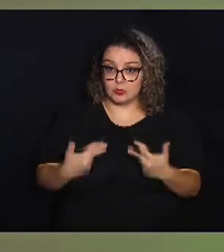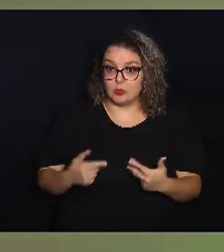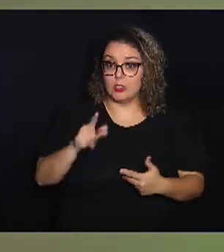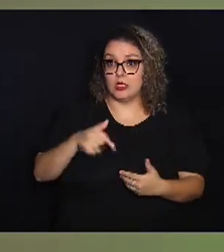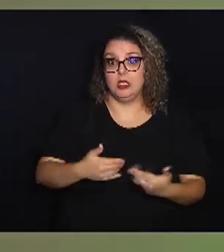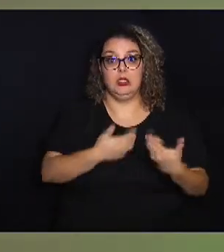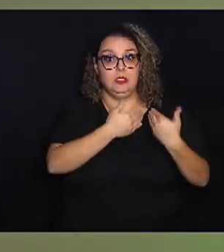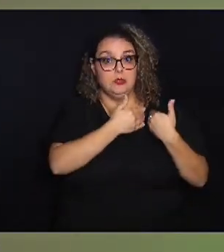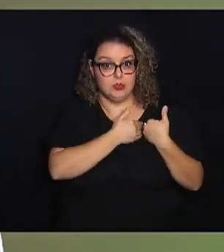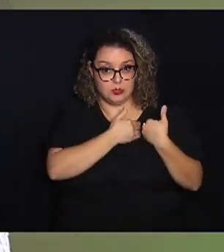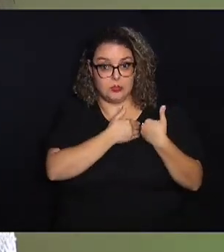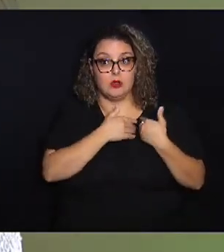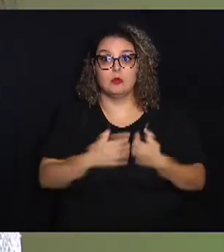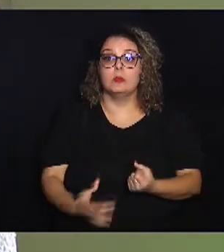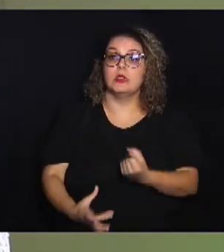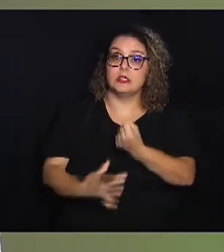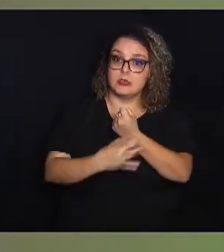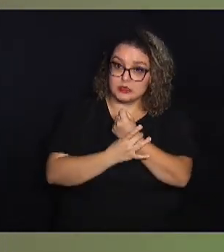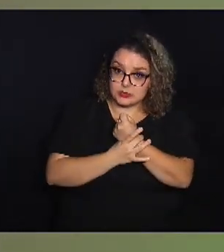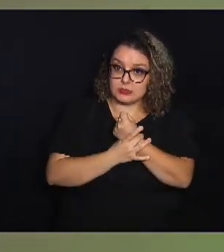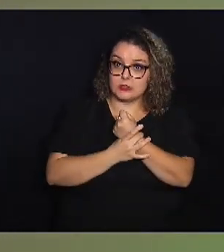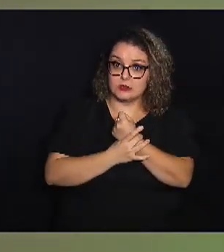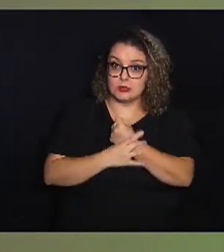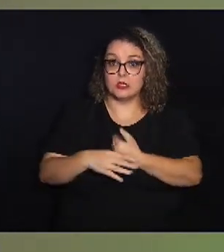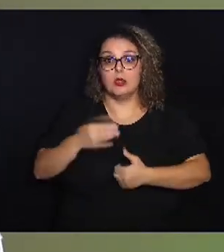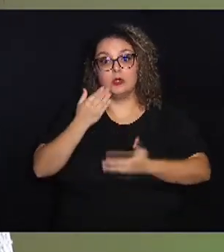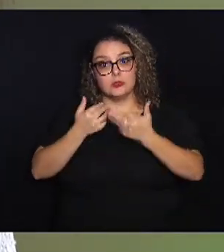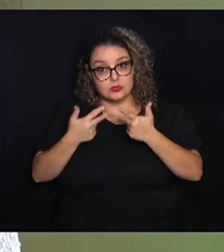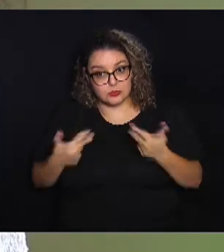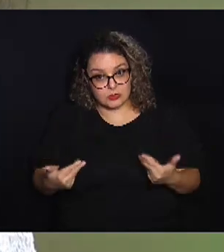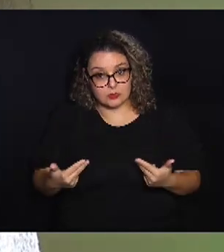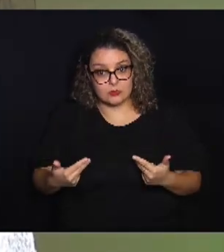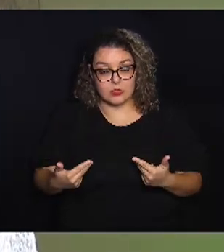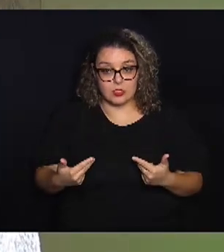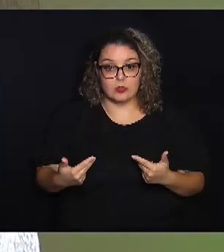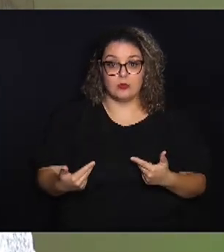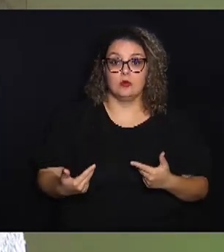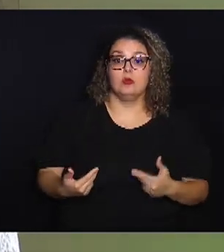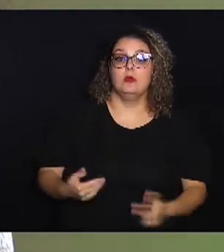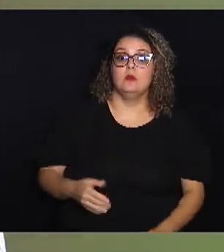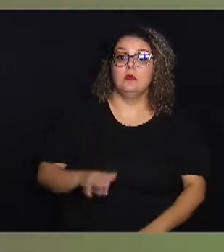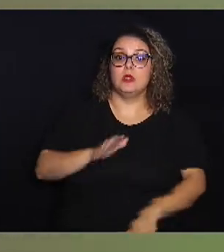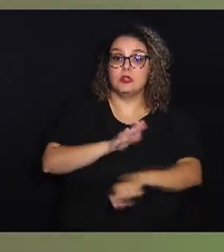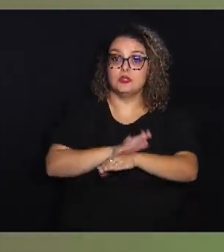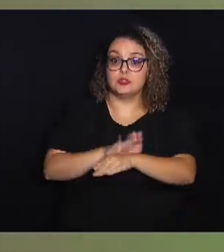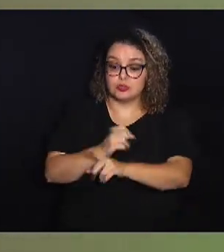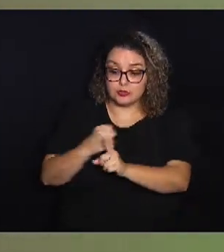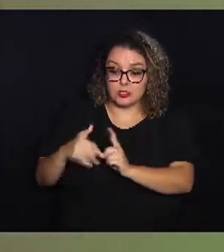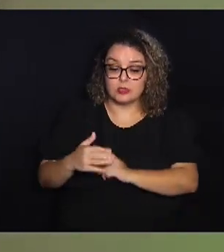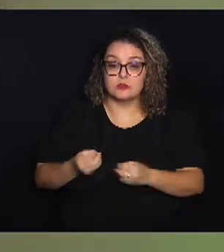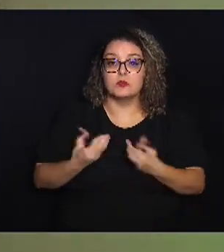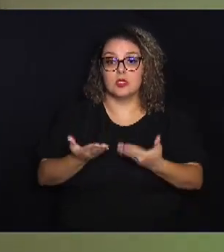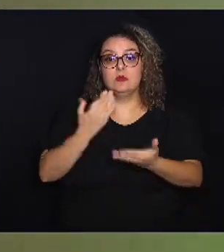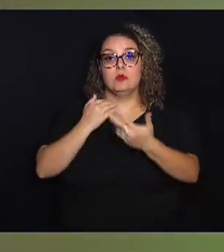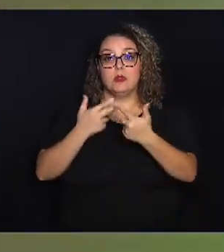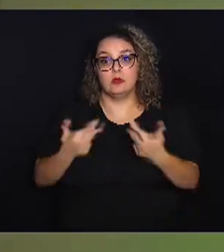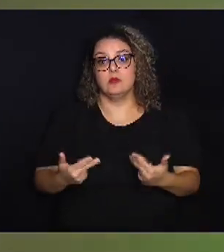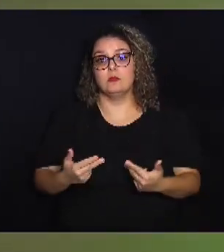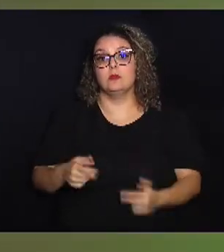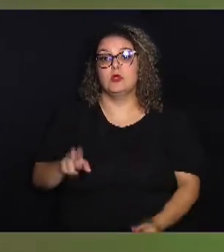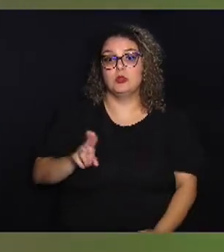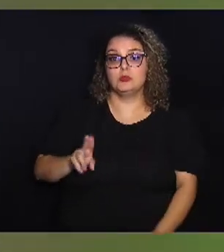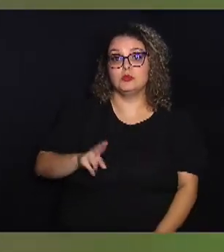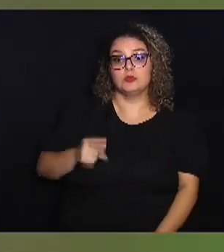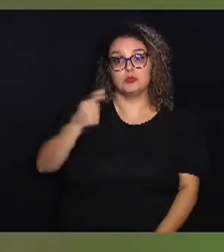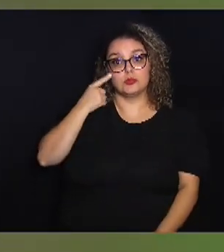responsável pela segurança dos alimentos, pelo abastecimento da sociedade e pelo uso racional